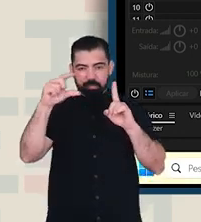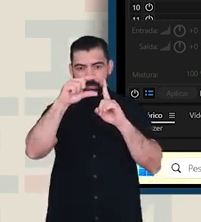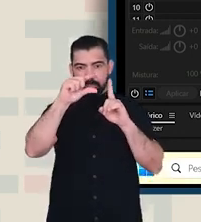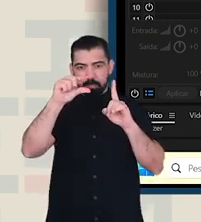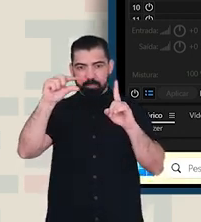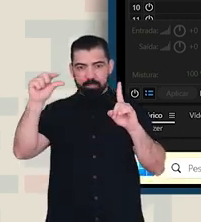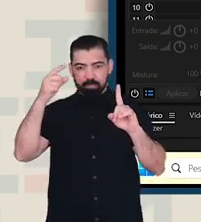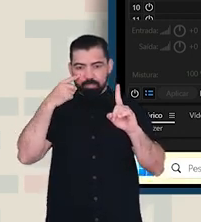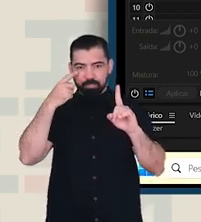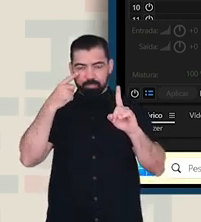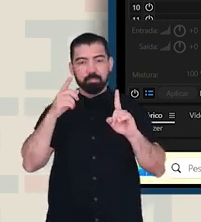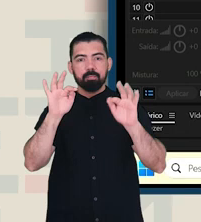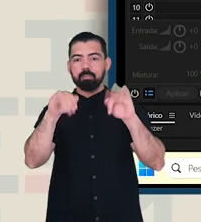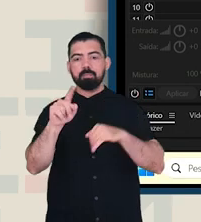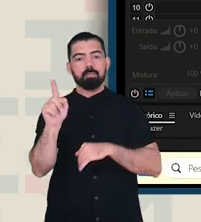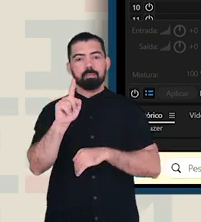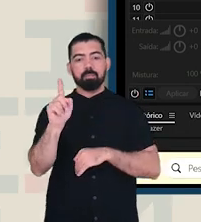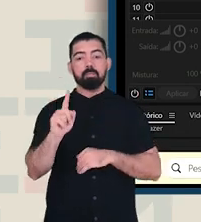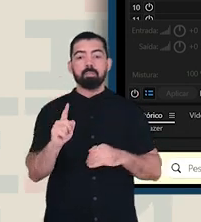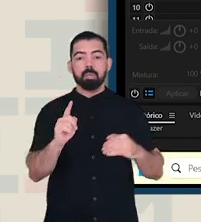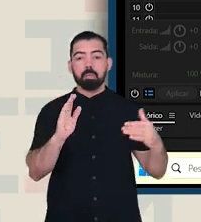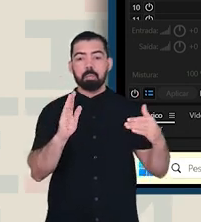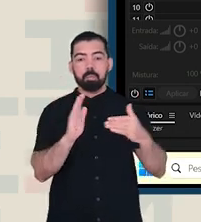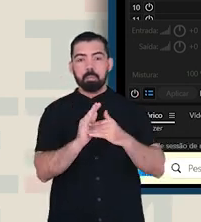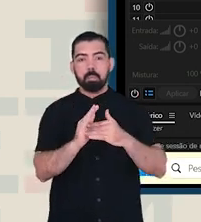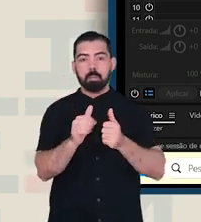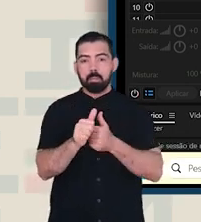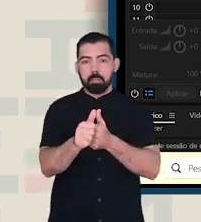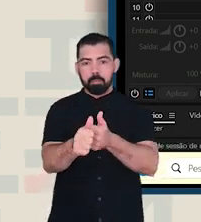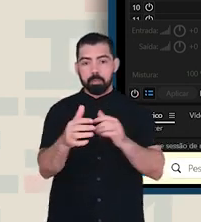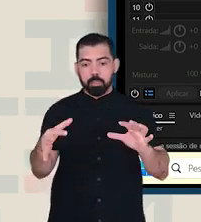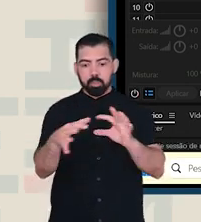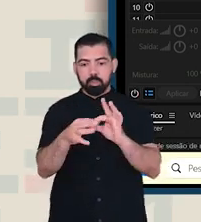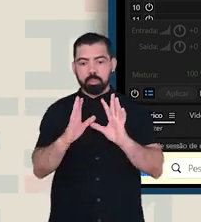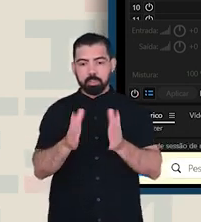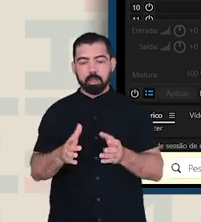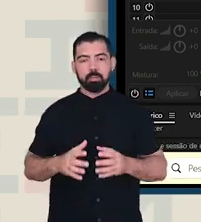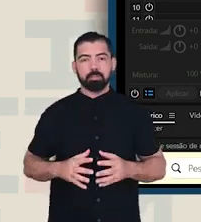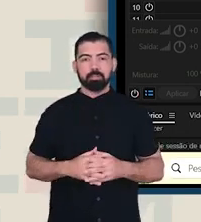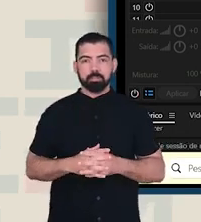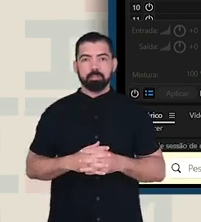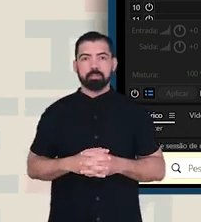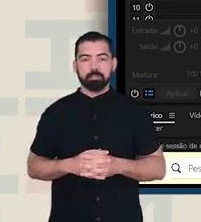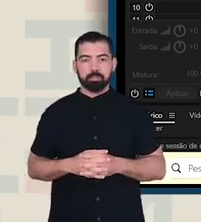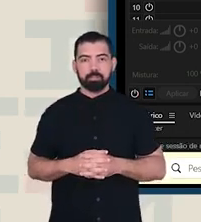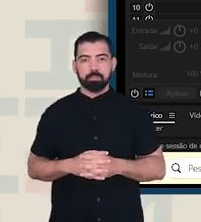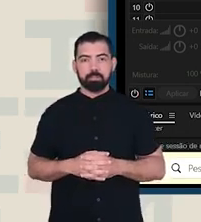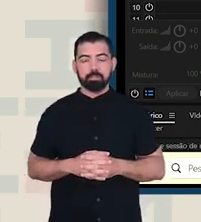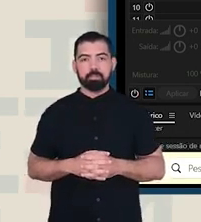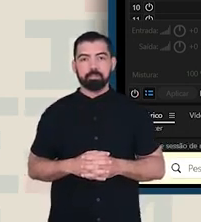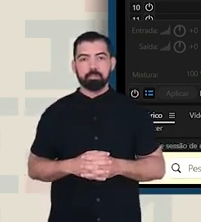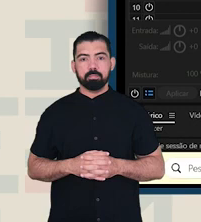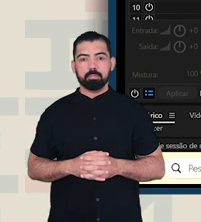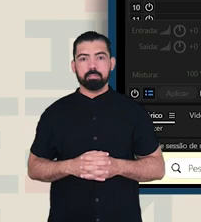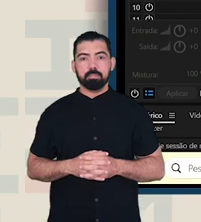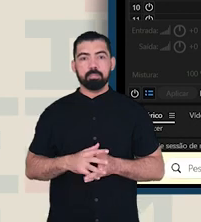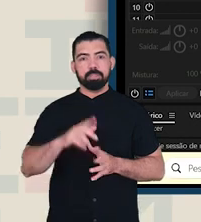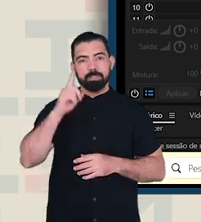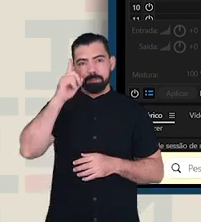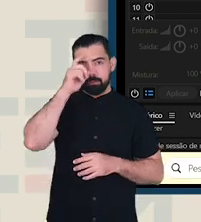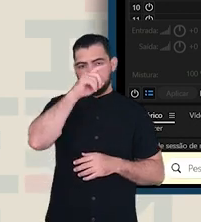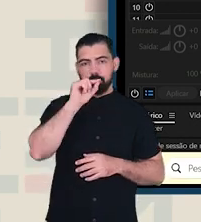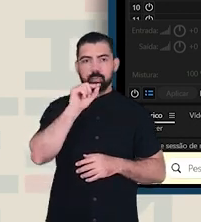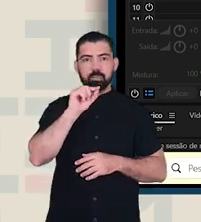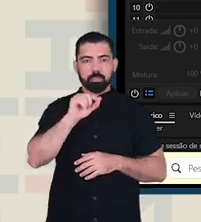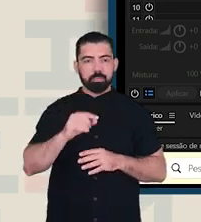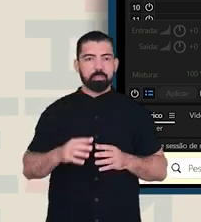termina antes de começar o resto, o próximo, no caso. Então, seria muito